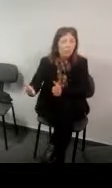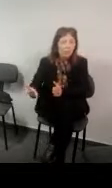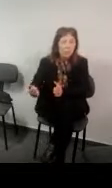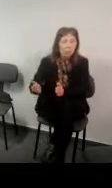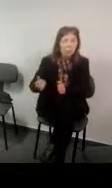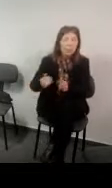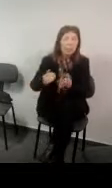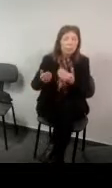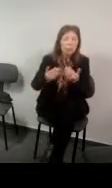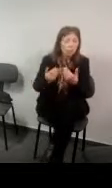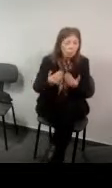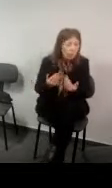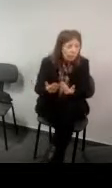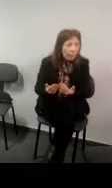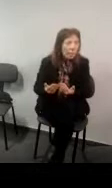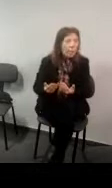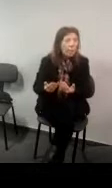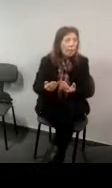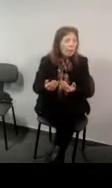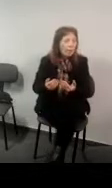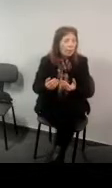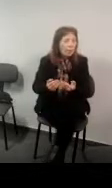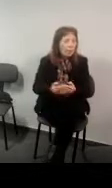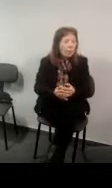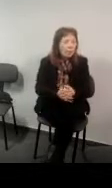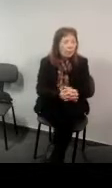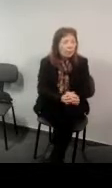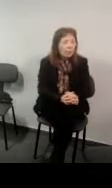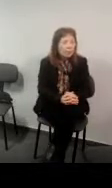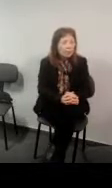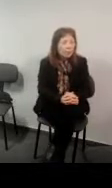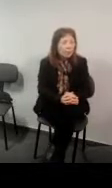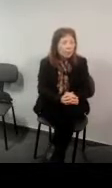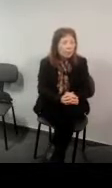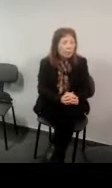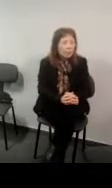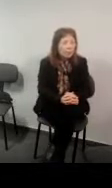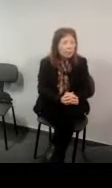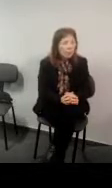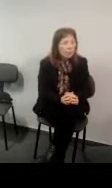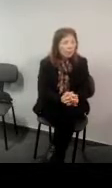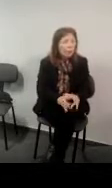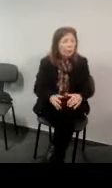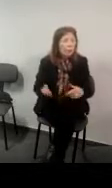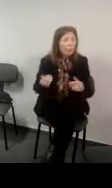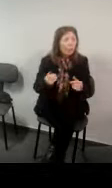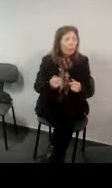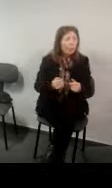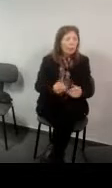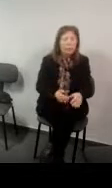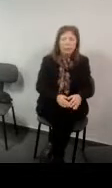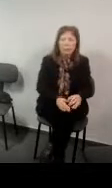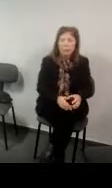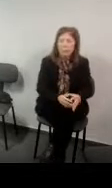muda de magnetizador. Aí os dois vão conversar. E também, ele também tem que se fazer uma autoanálise para ver até que ponto ele está. Não, mas